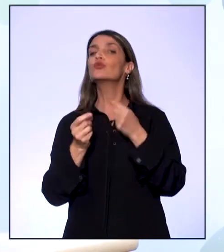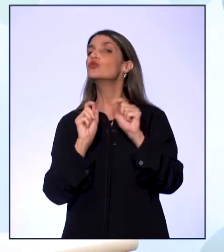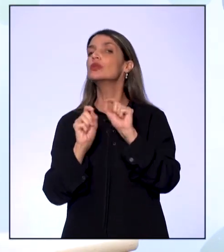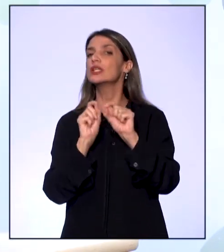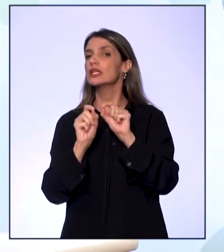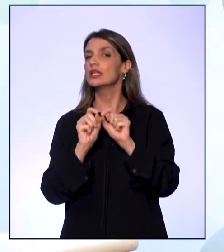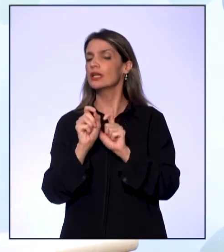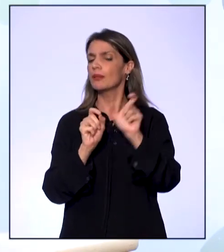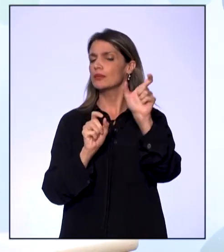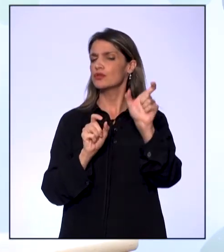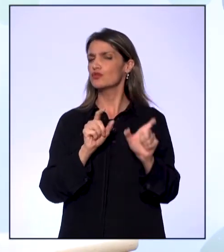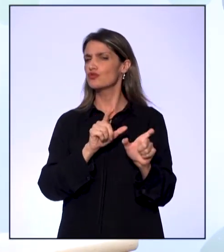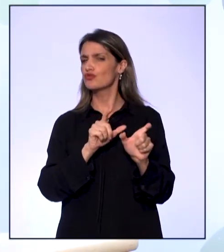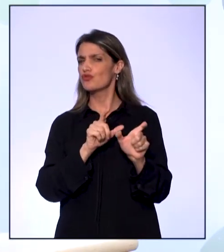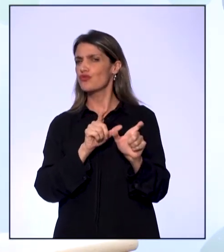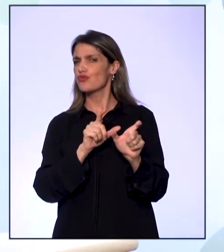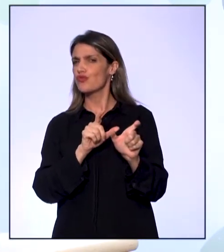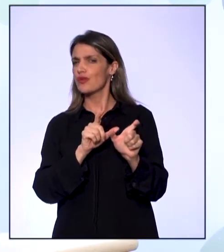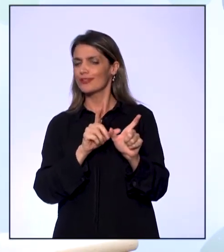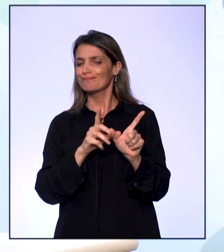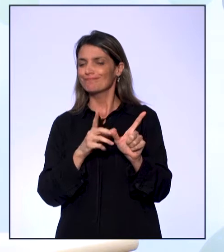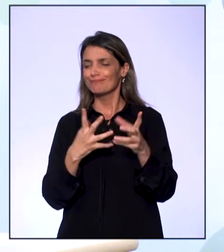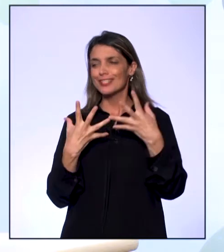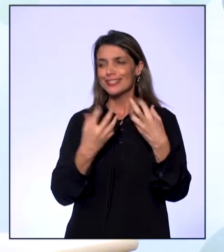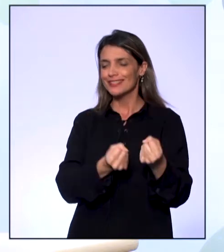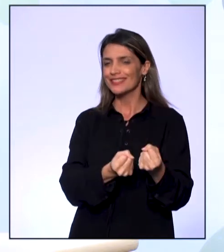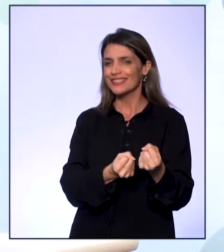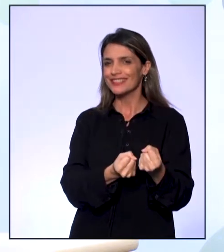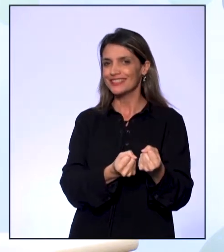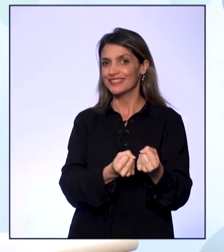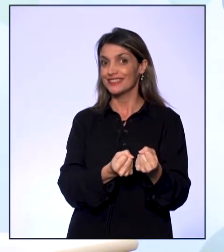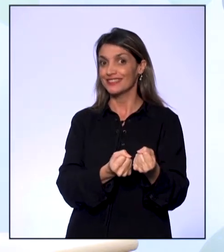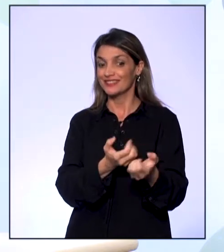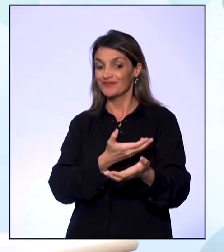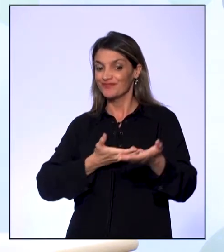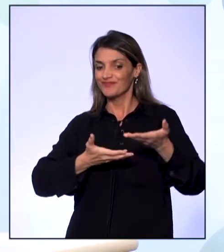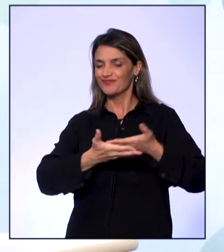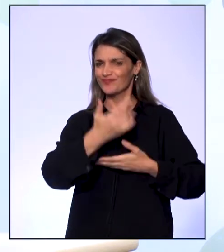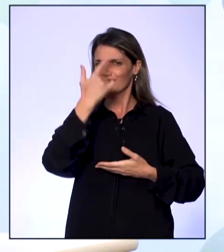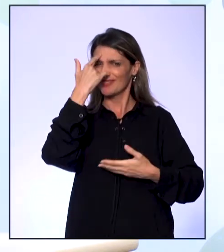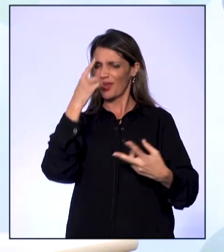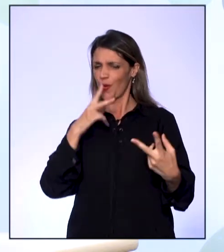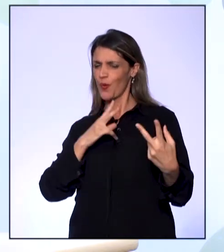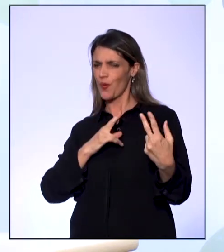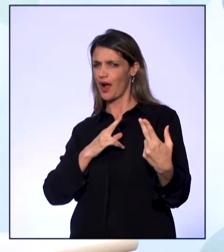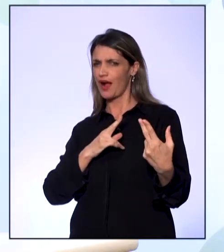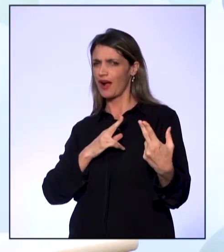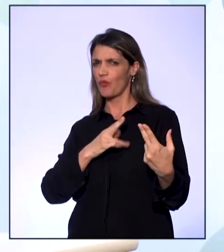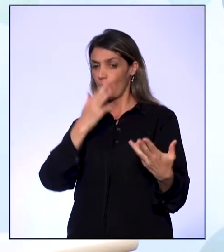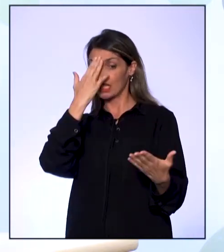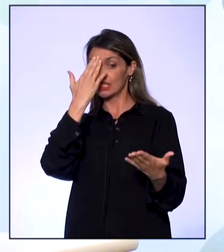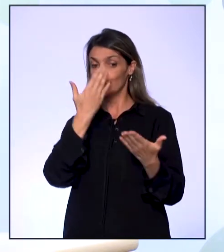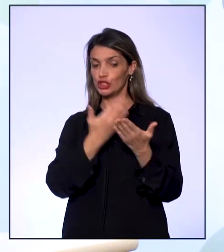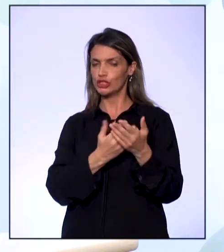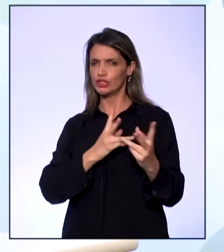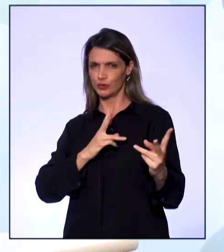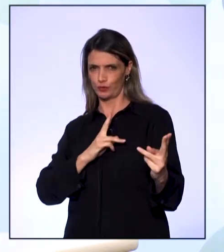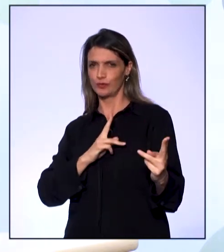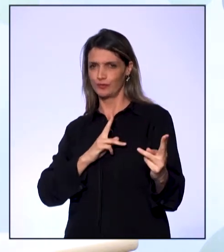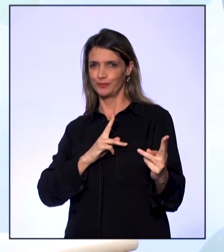com que essa pessoa seja convencida, que ela haja junto comigo, que ela pense no que eu penso, que ela acredite no que eu